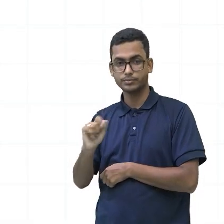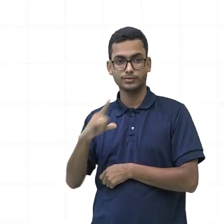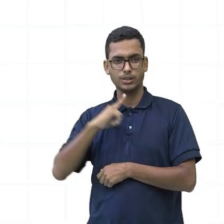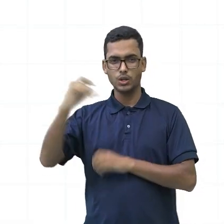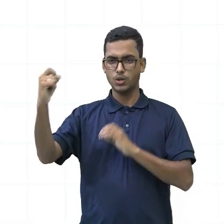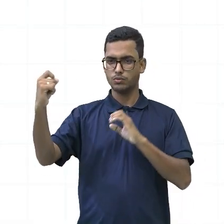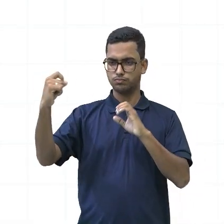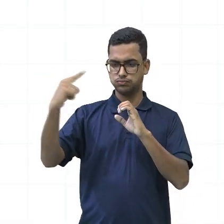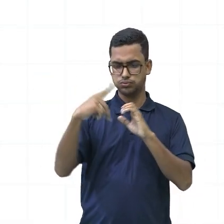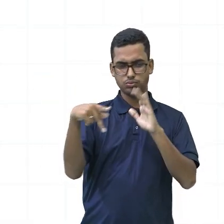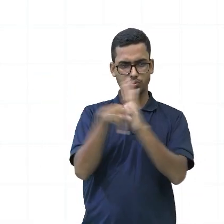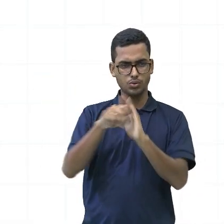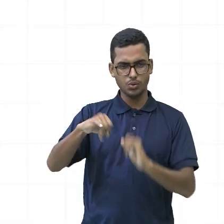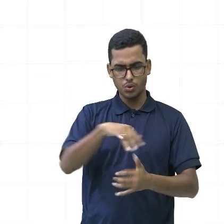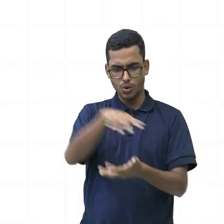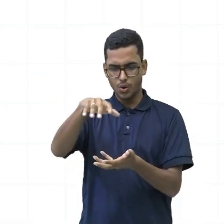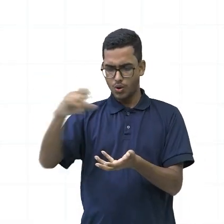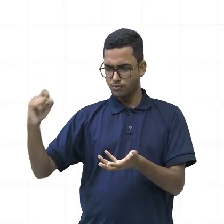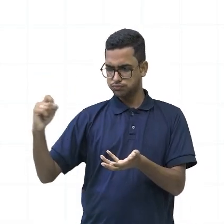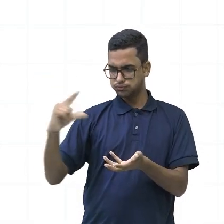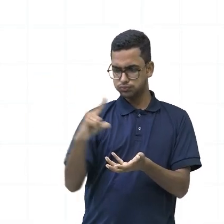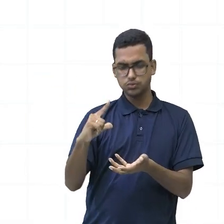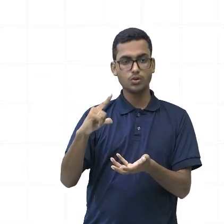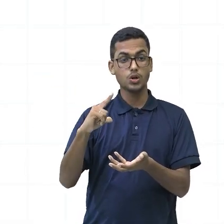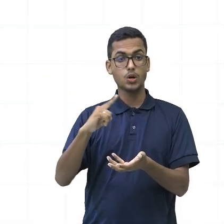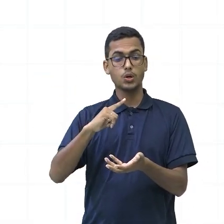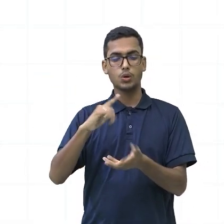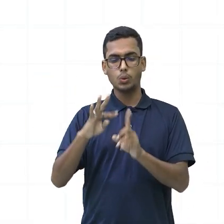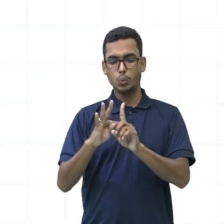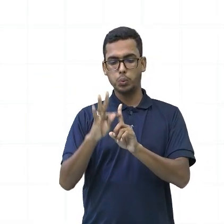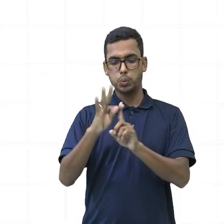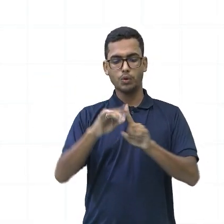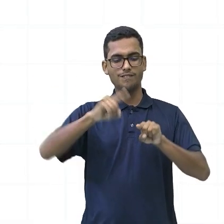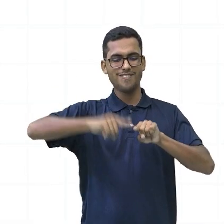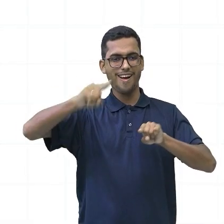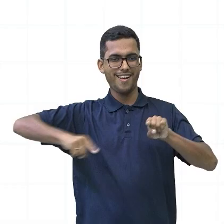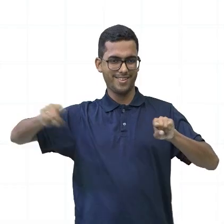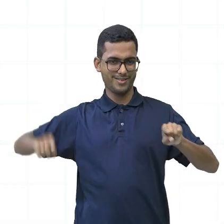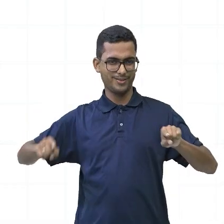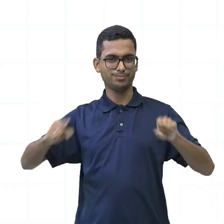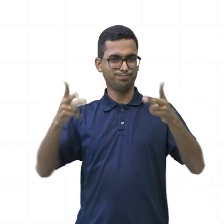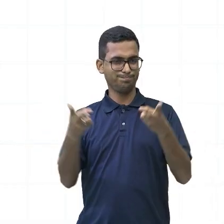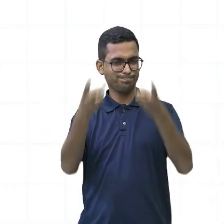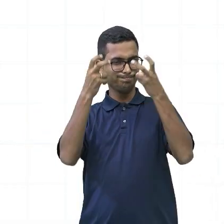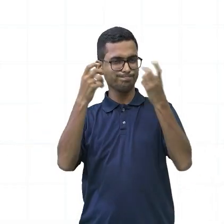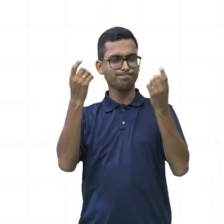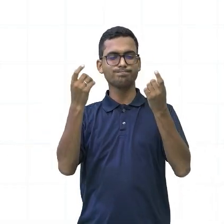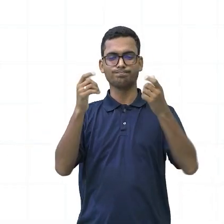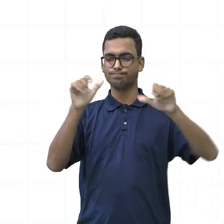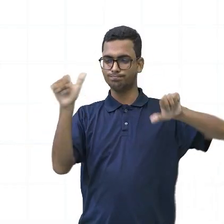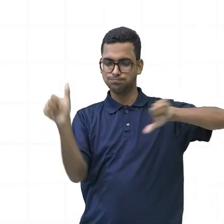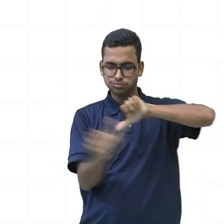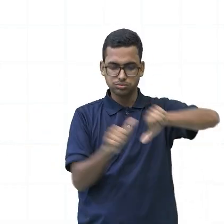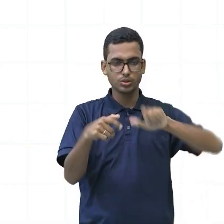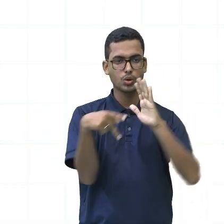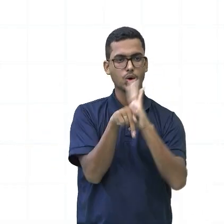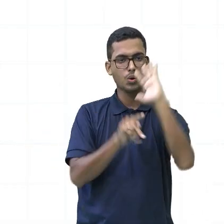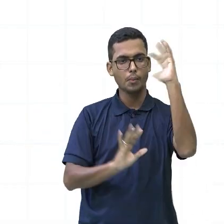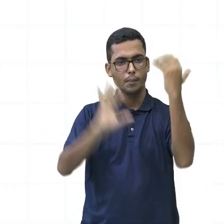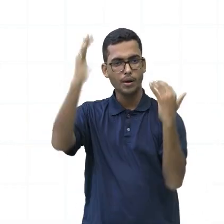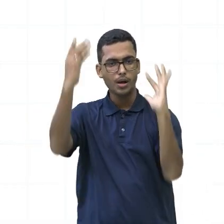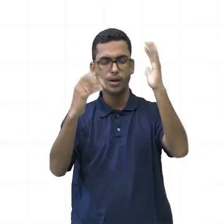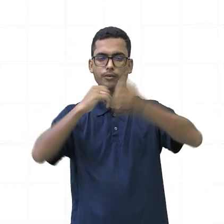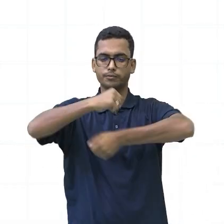ano haja uma variação de temperatura. Então a gente consegue perceber as mudanças das estações do ano. A gente